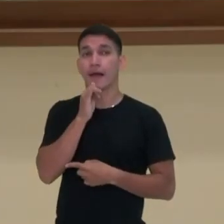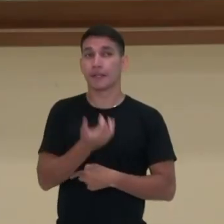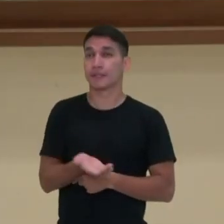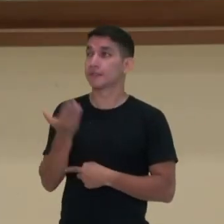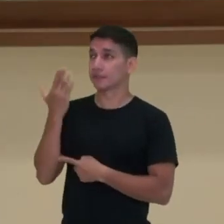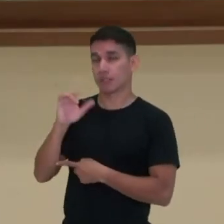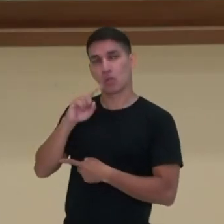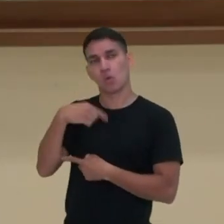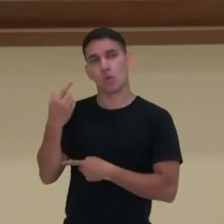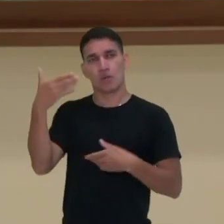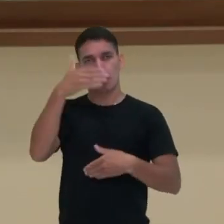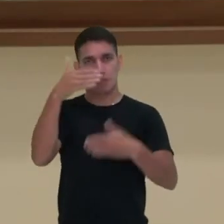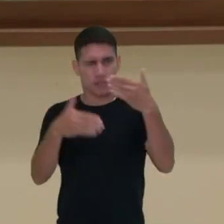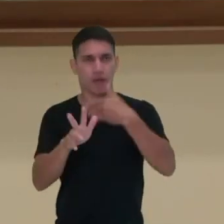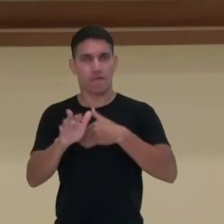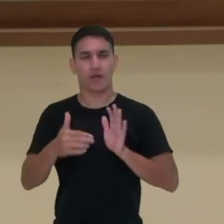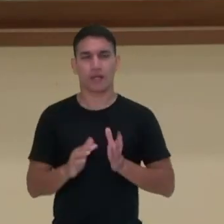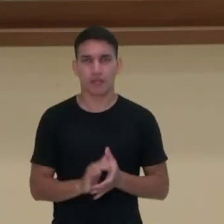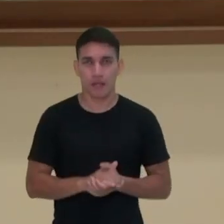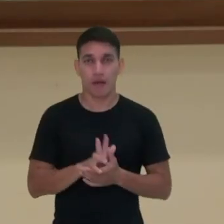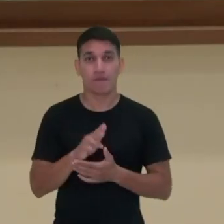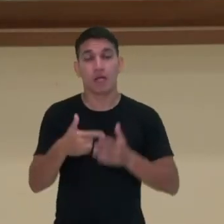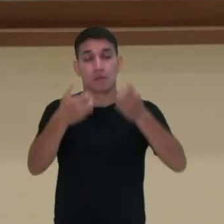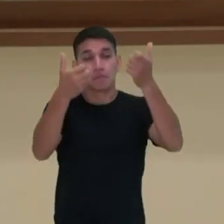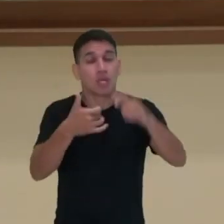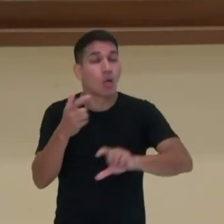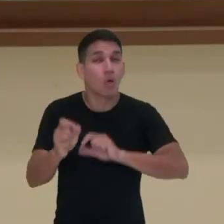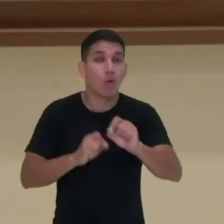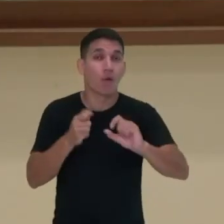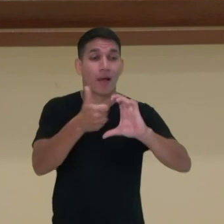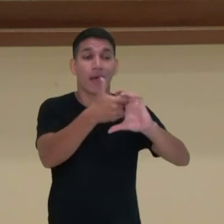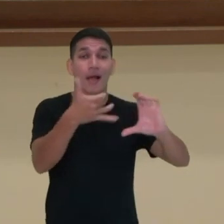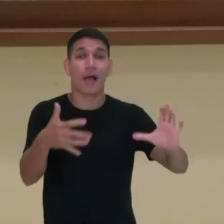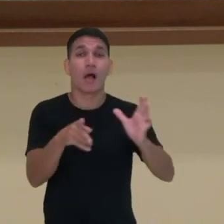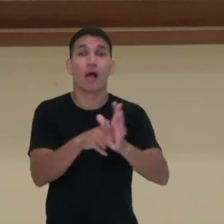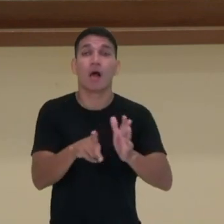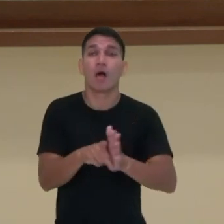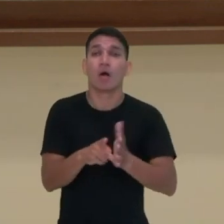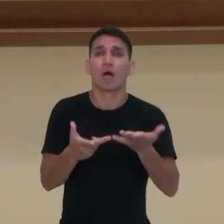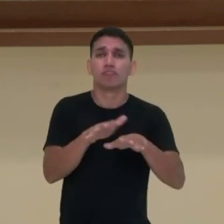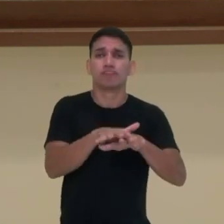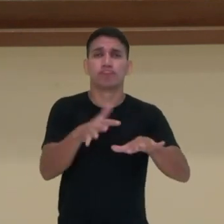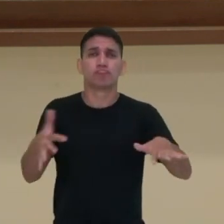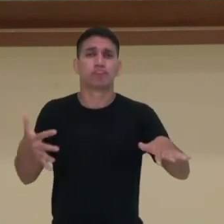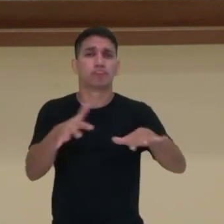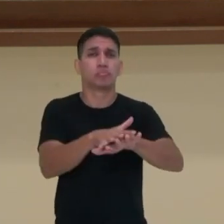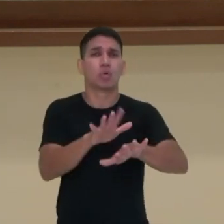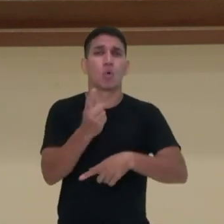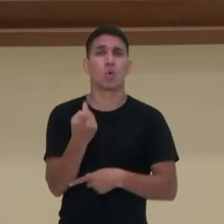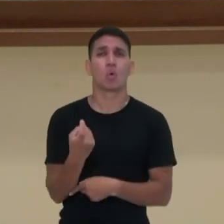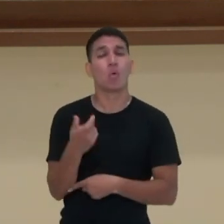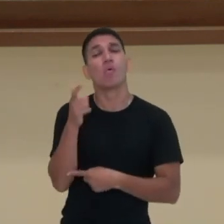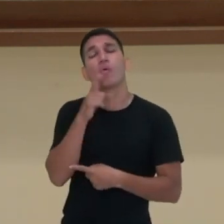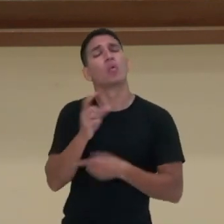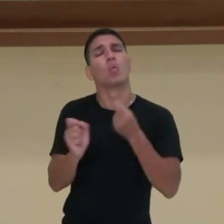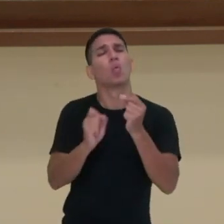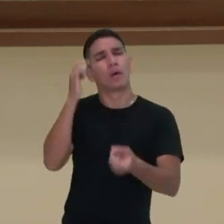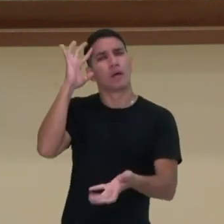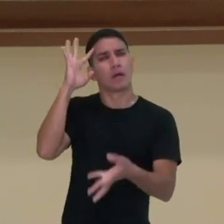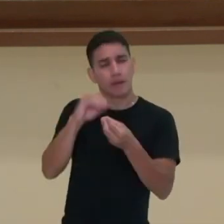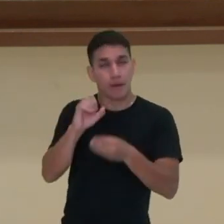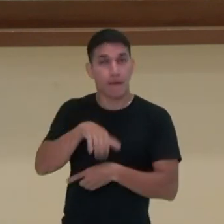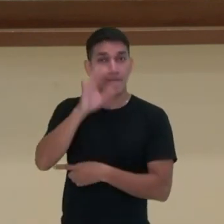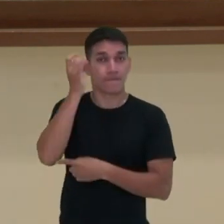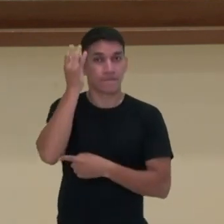no próximo slide, tá? Iremos trabalhar com características do monohibridismo, que fica mais fácil. Ou seja, apenas